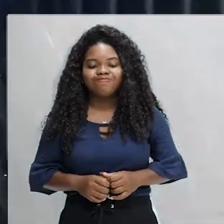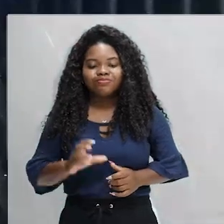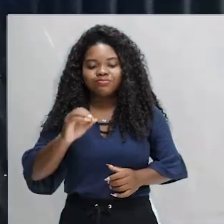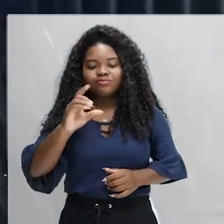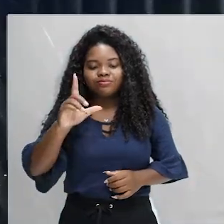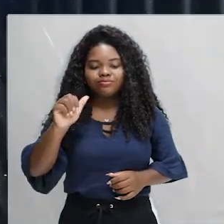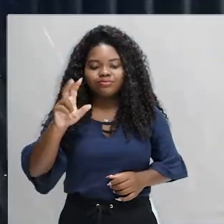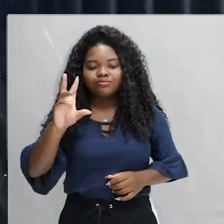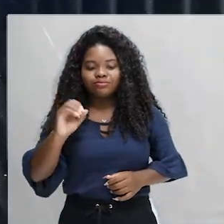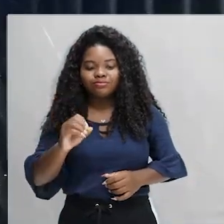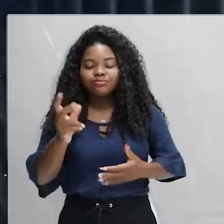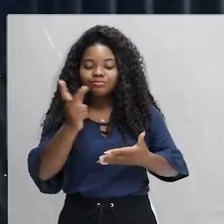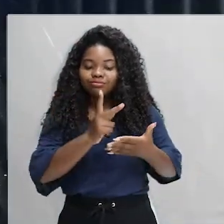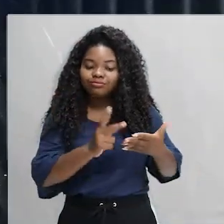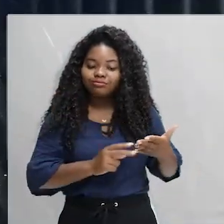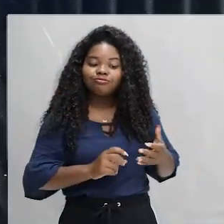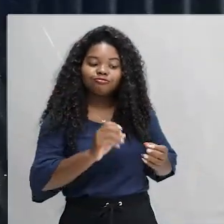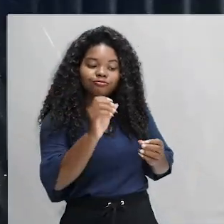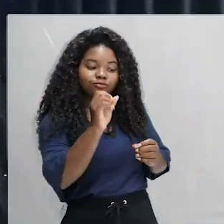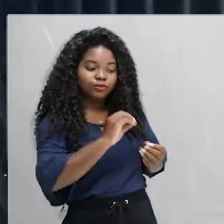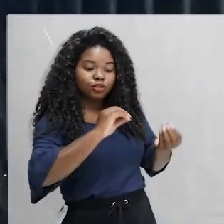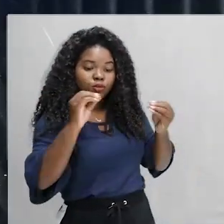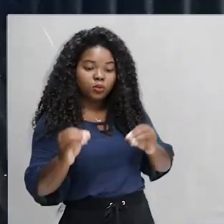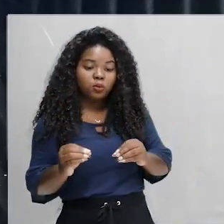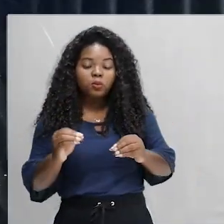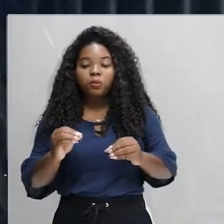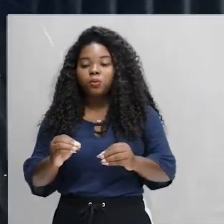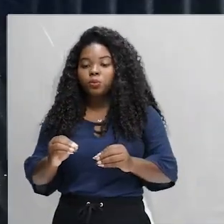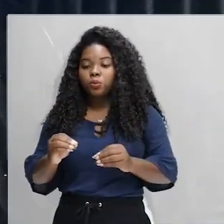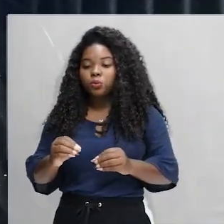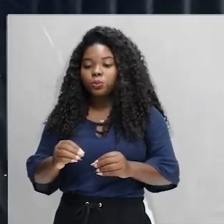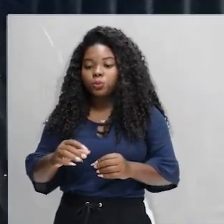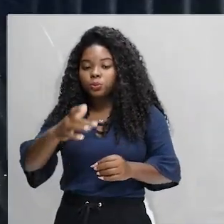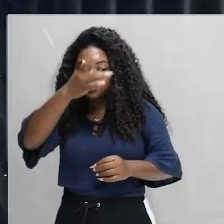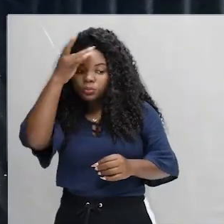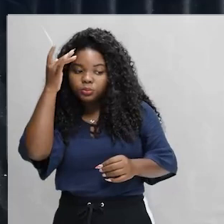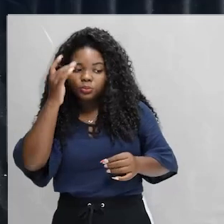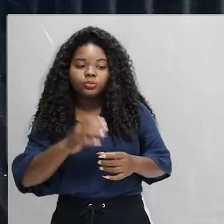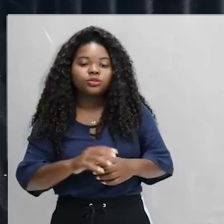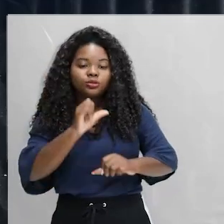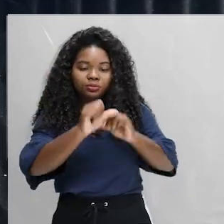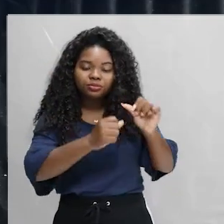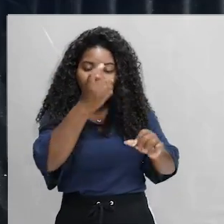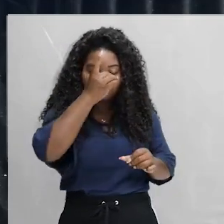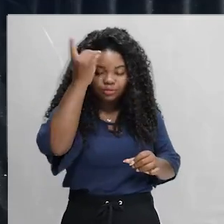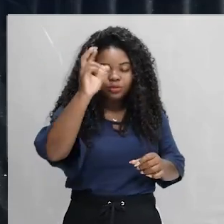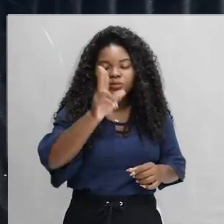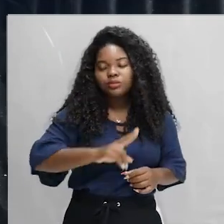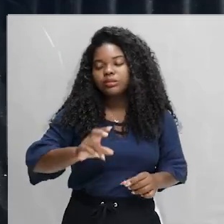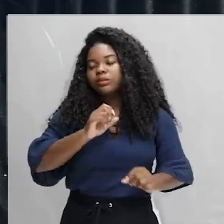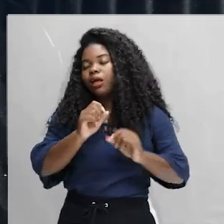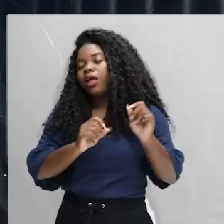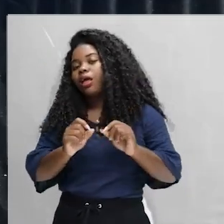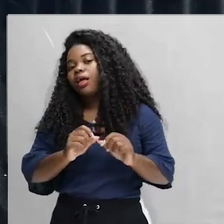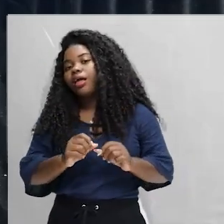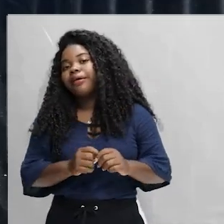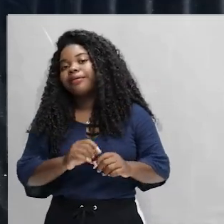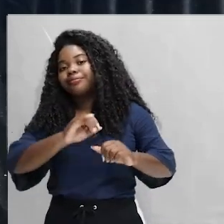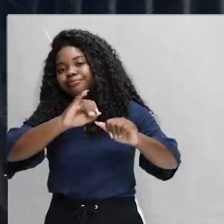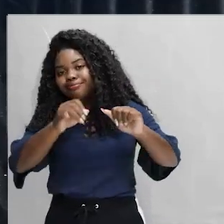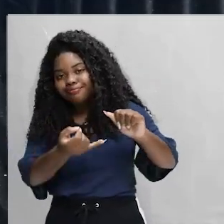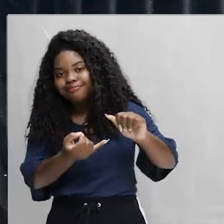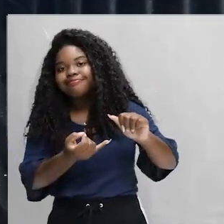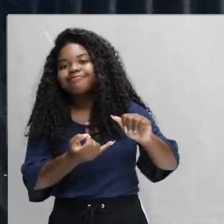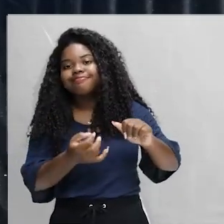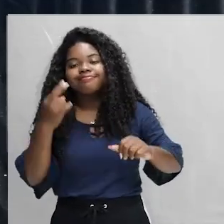nosso poeta, escreveu o anúncio, fez o cara mudar de ideia usando o quê? Adjetivos. E aqui também, mais uma vez, a